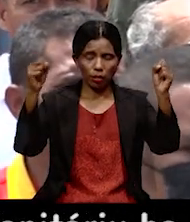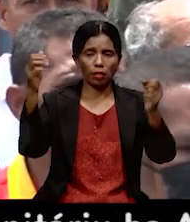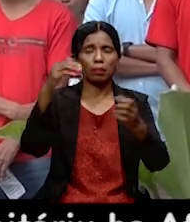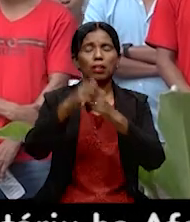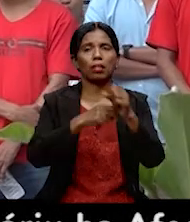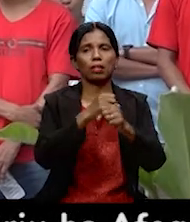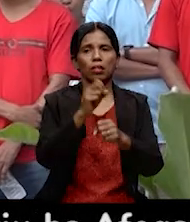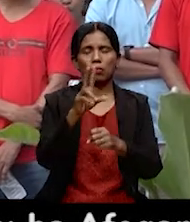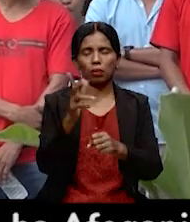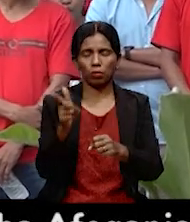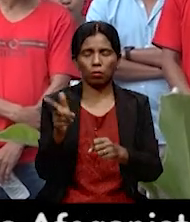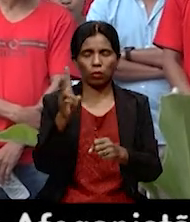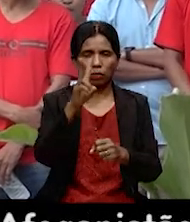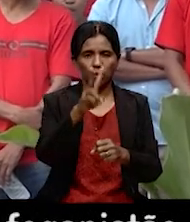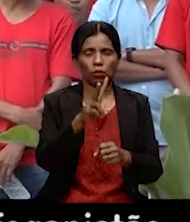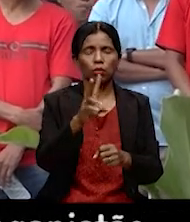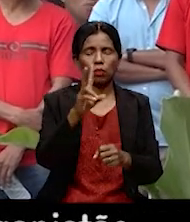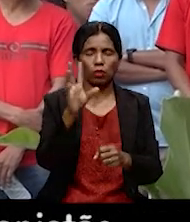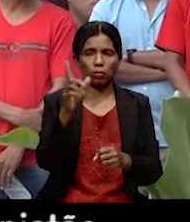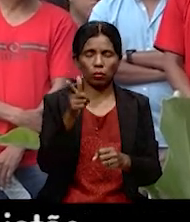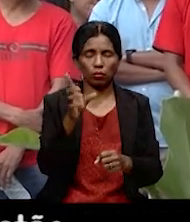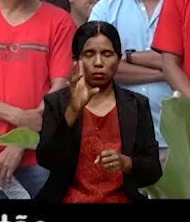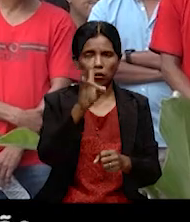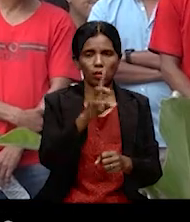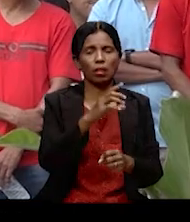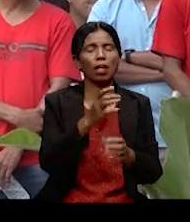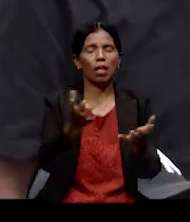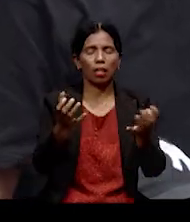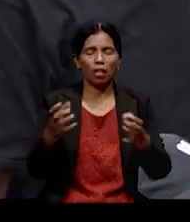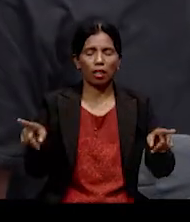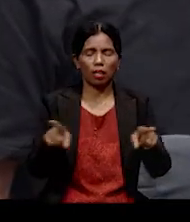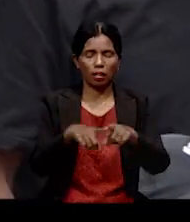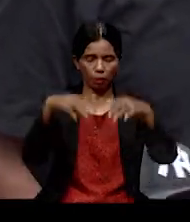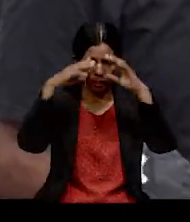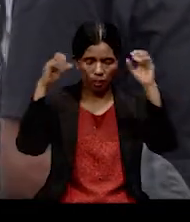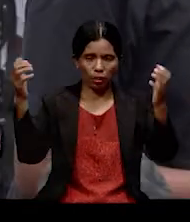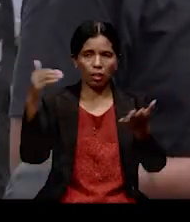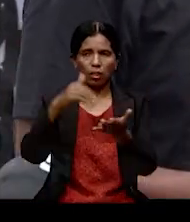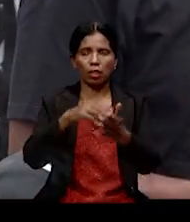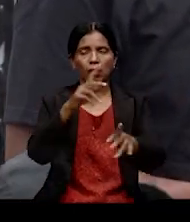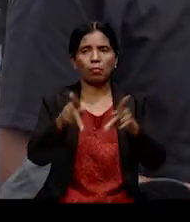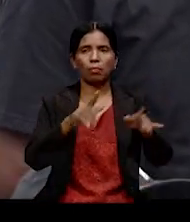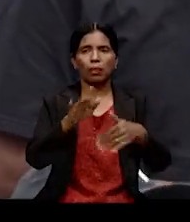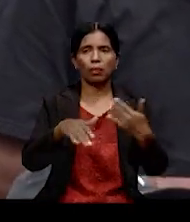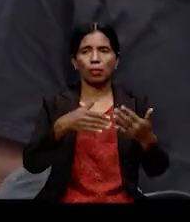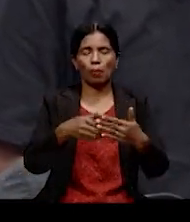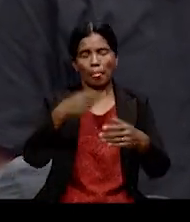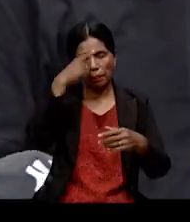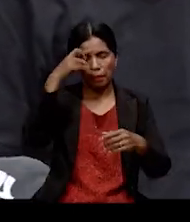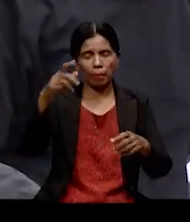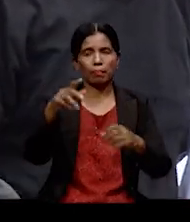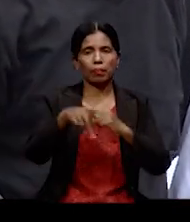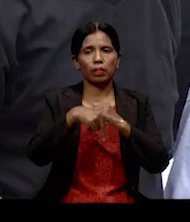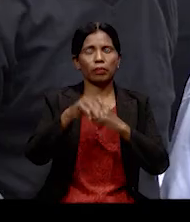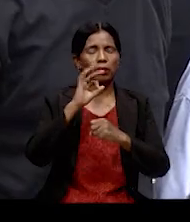tamba exerce nia funsaun hodi servi ema hotu, no hakarak sai presidenti dala idatan ba povo tomak. Tamane Fratelin pronto atu tau makina